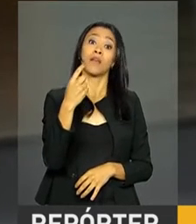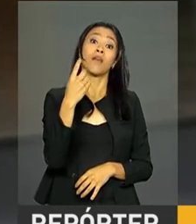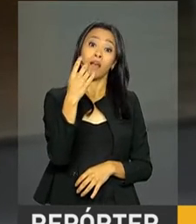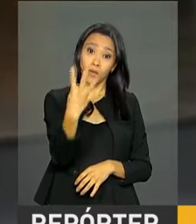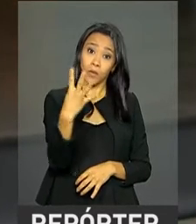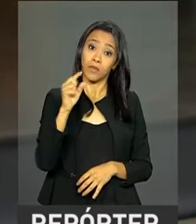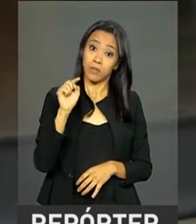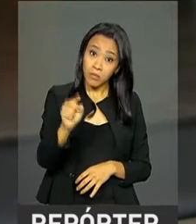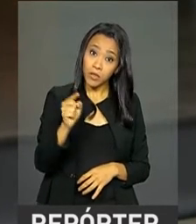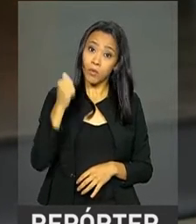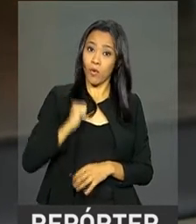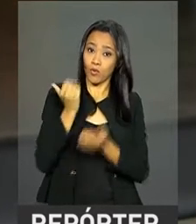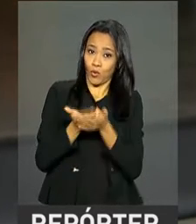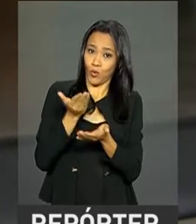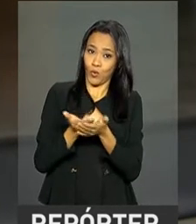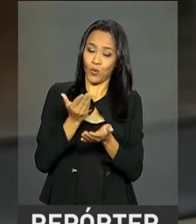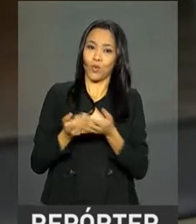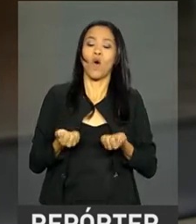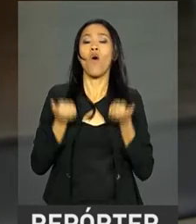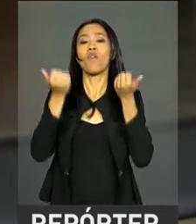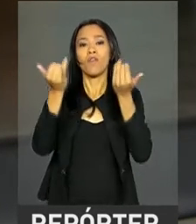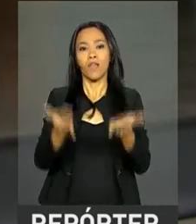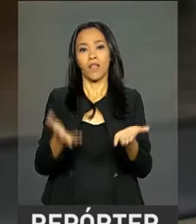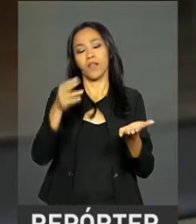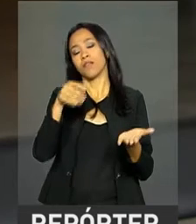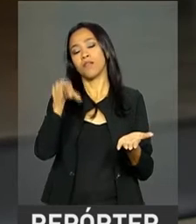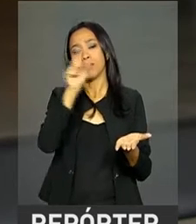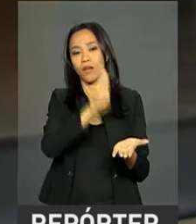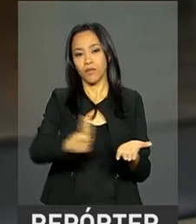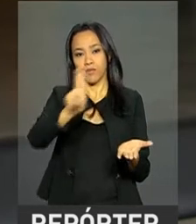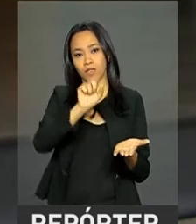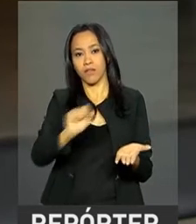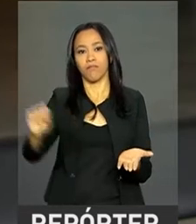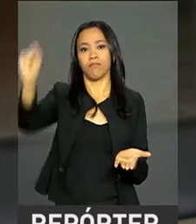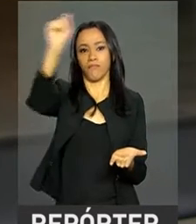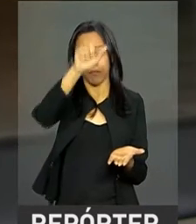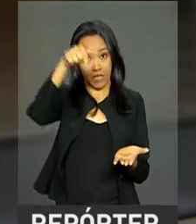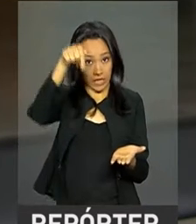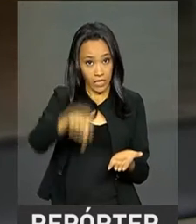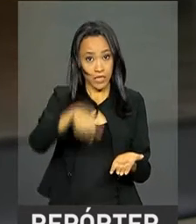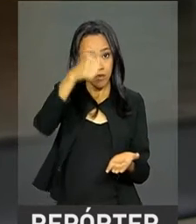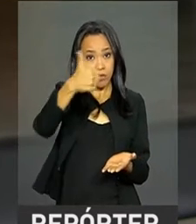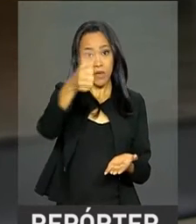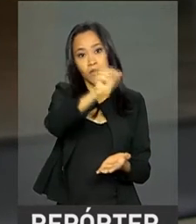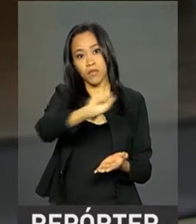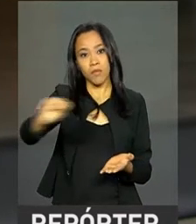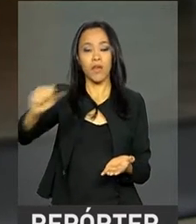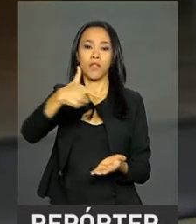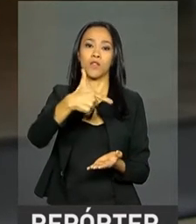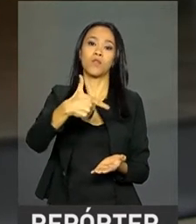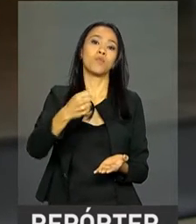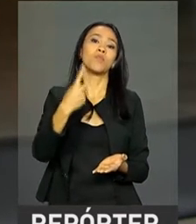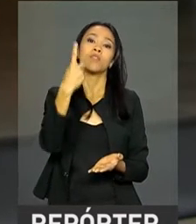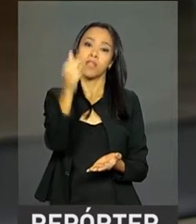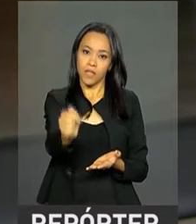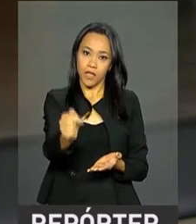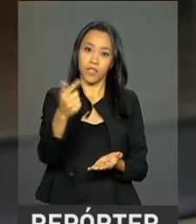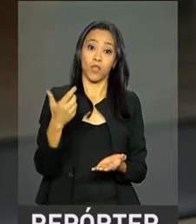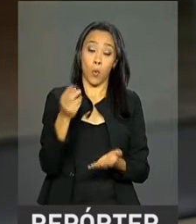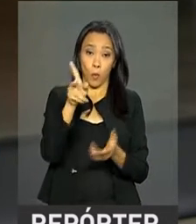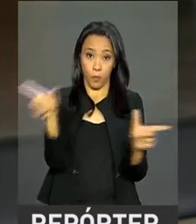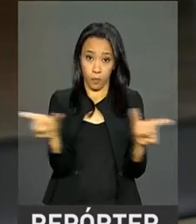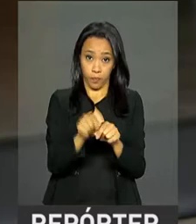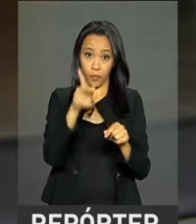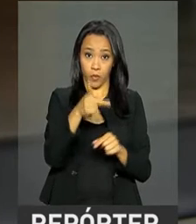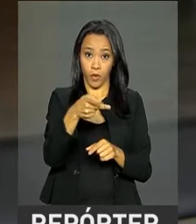ensino particulares estão sendo ofertadas nesse primeiro semestre de 2017. O ProUni, a gente lembra, ele distribui bolsas